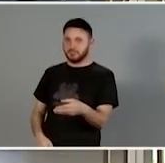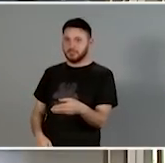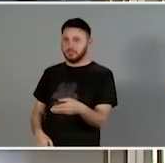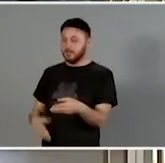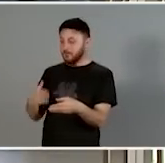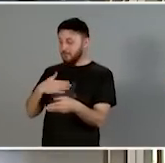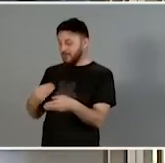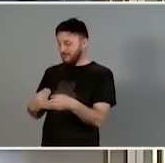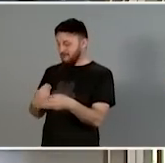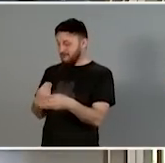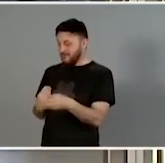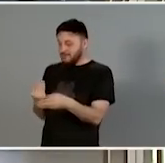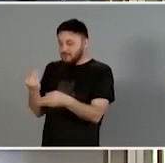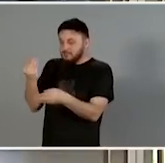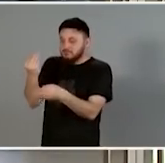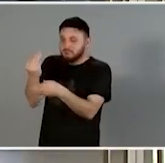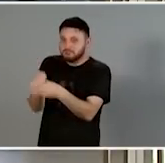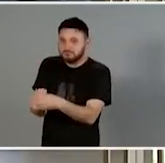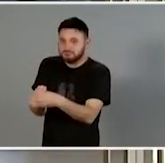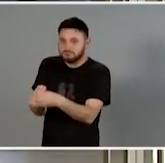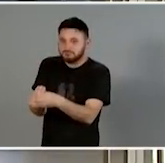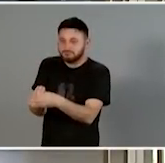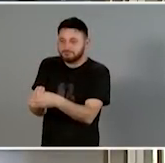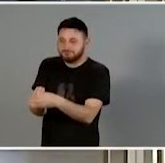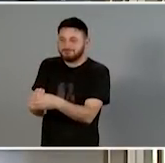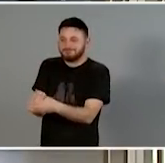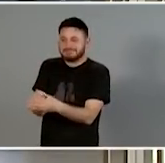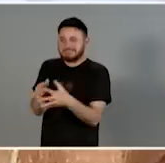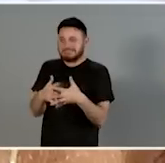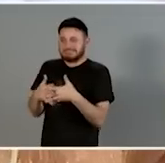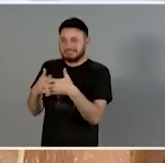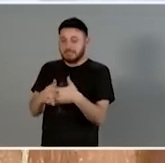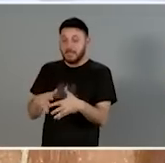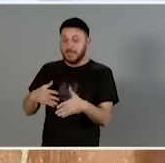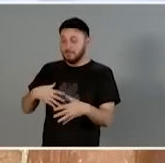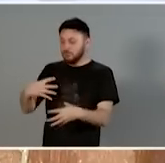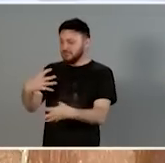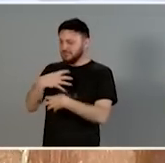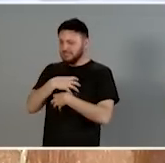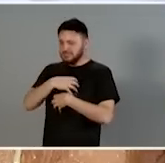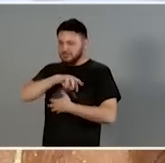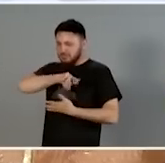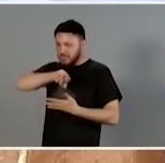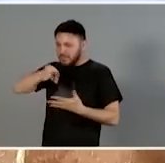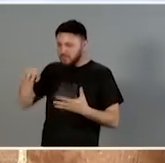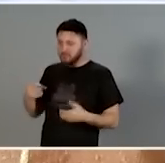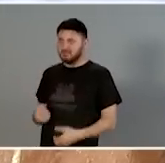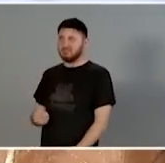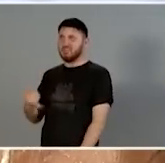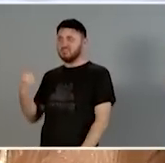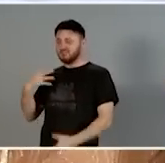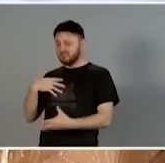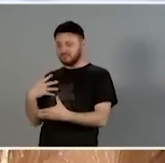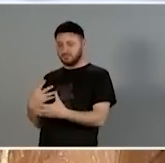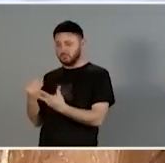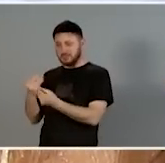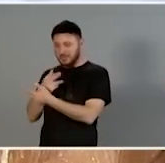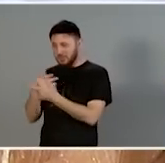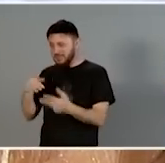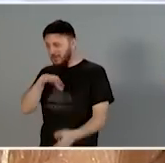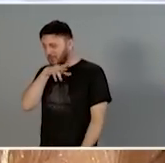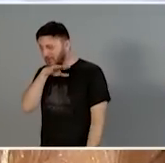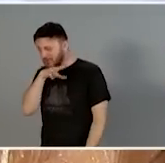minha vida está desajeitada, meus sentimentos, vixe, é tanta coisa